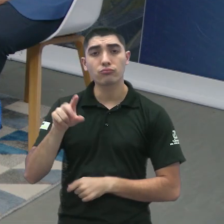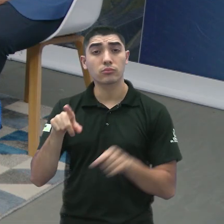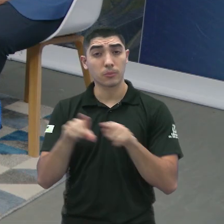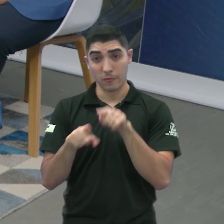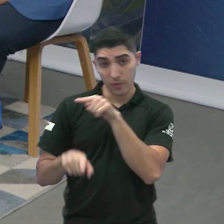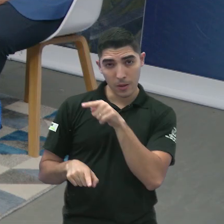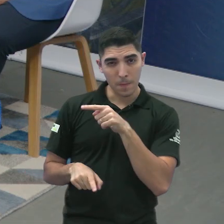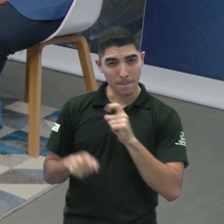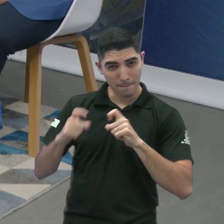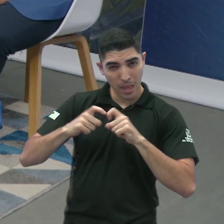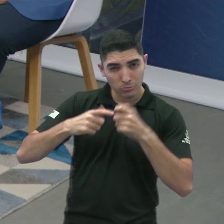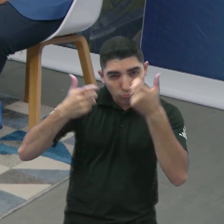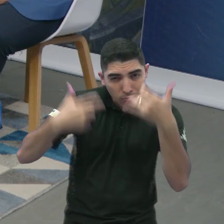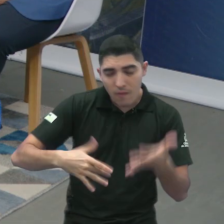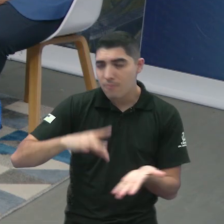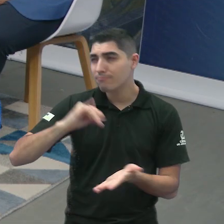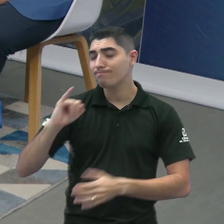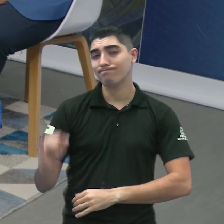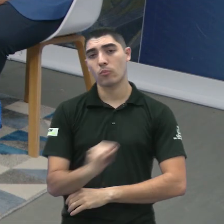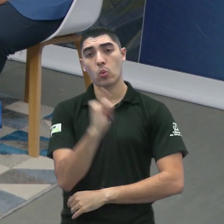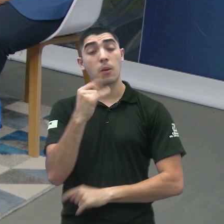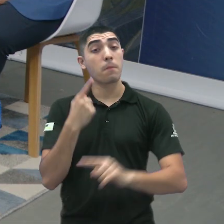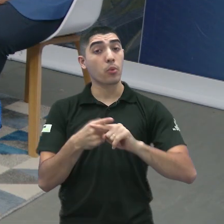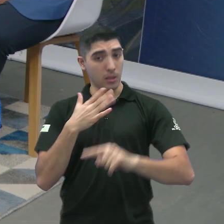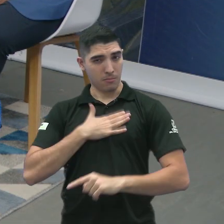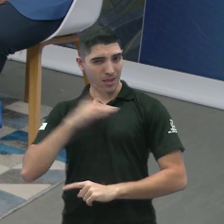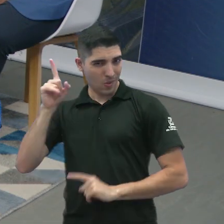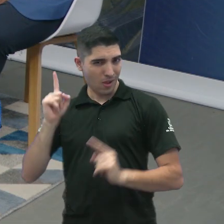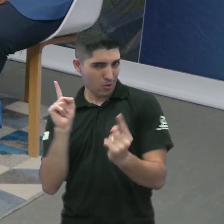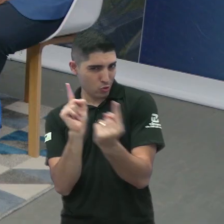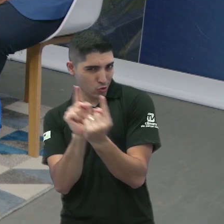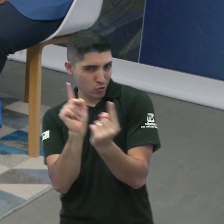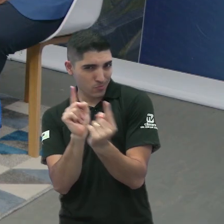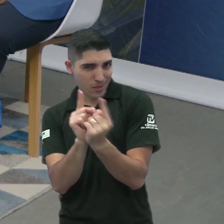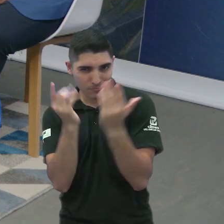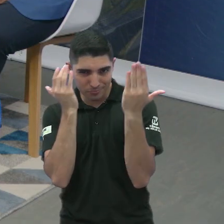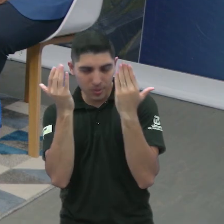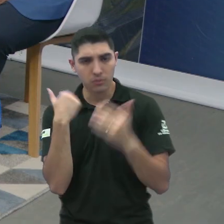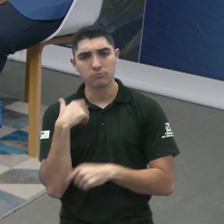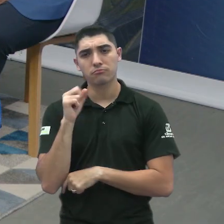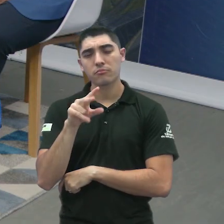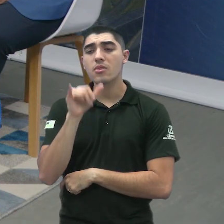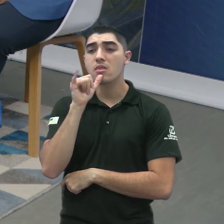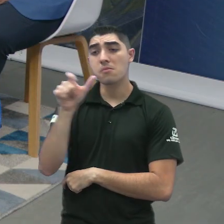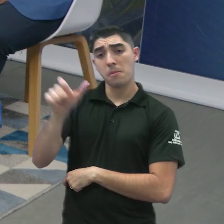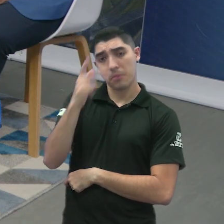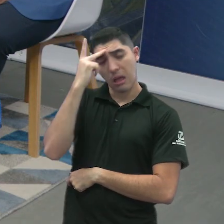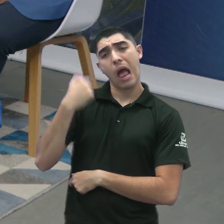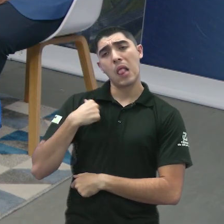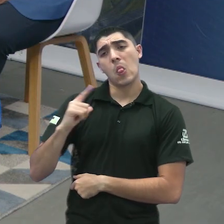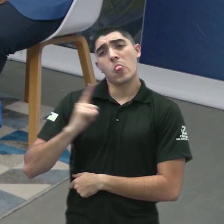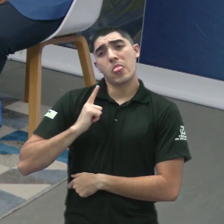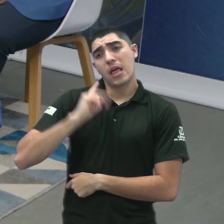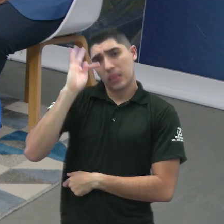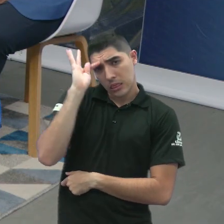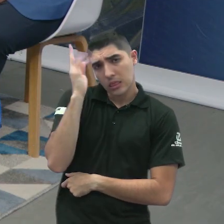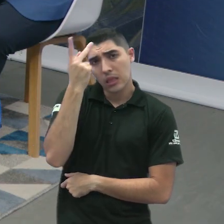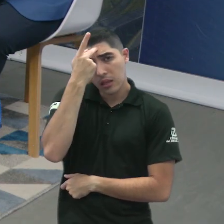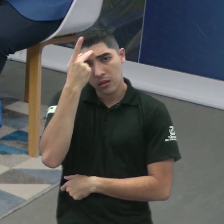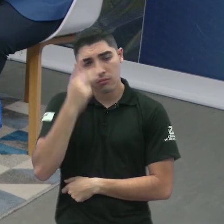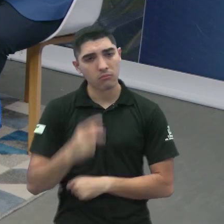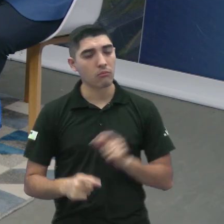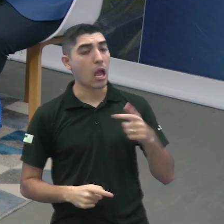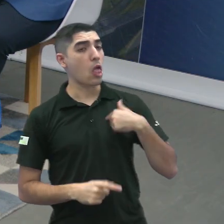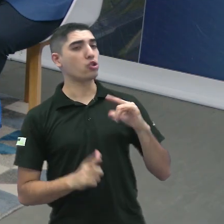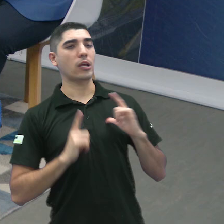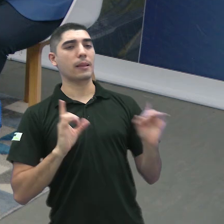muito importante, porque tem aparecido isso na clínica e quando você vai ver a pessoa falar, eu tenho um TDAH, né, eu tenho uma desatenção. Já chega pronto. Como é que ela